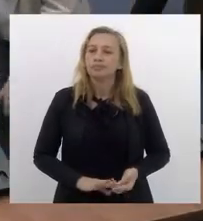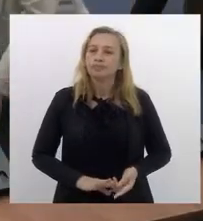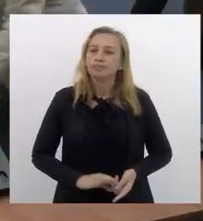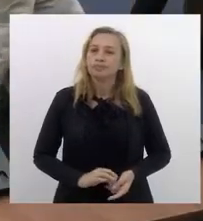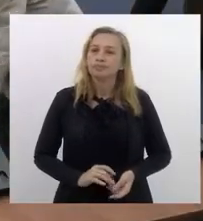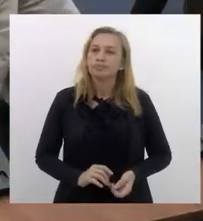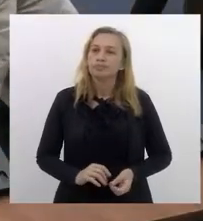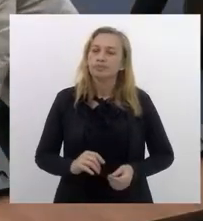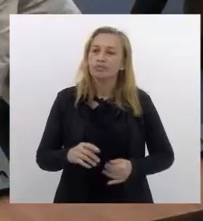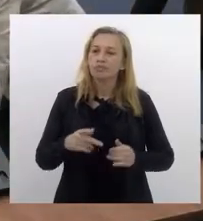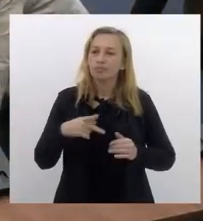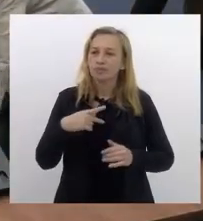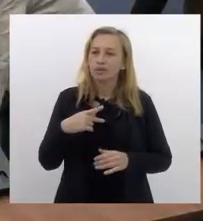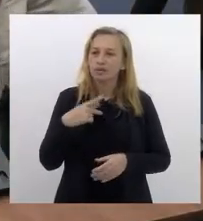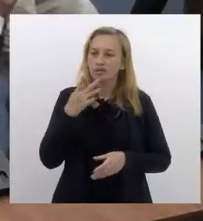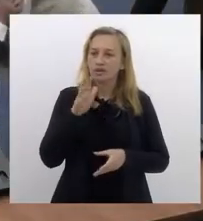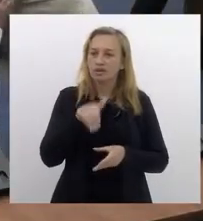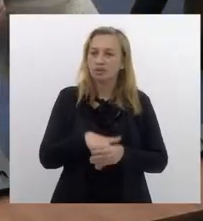Para a declaração de voto.